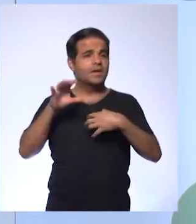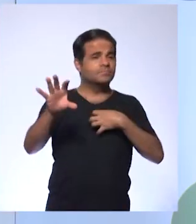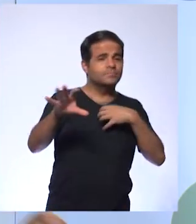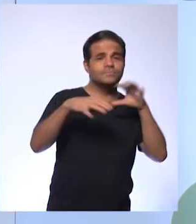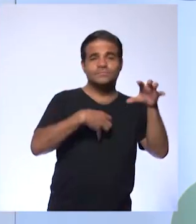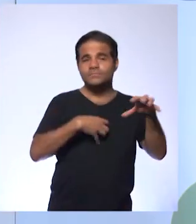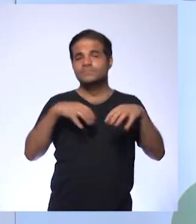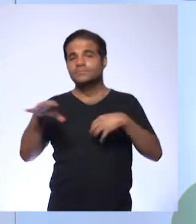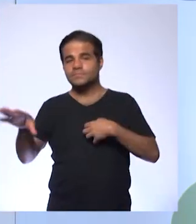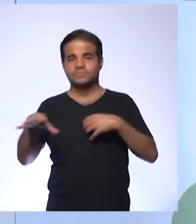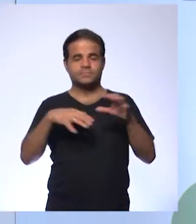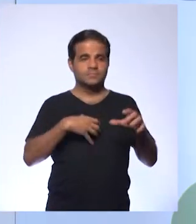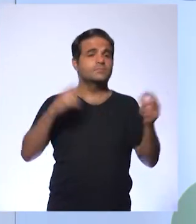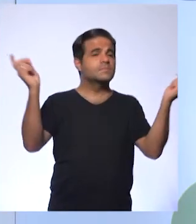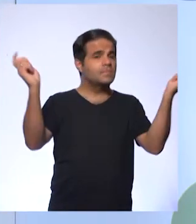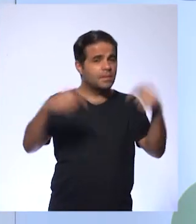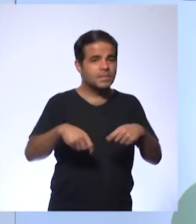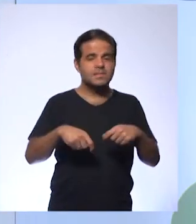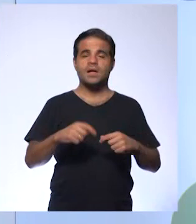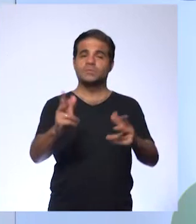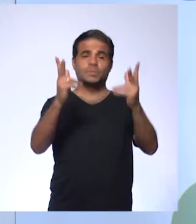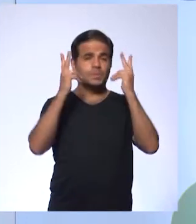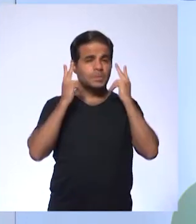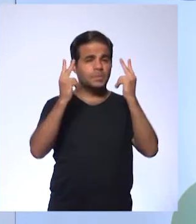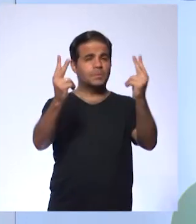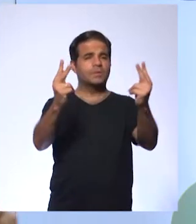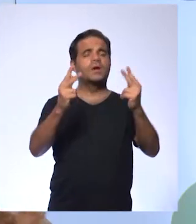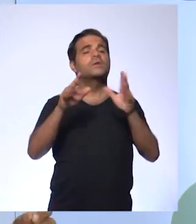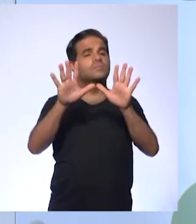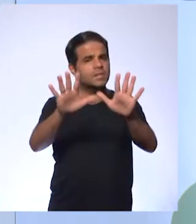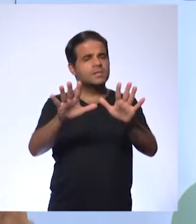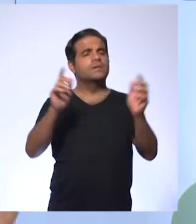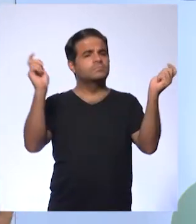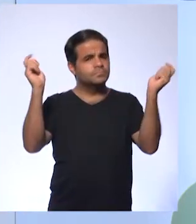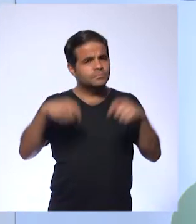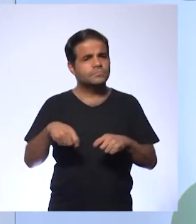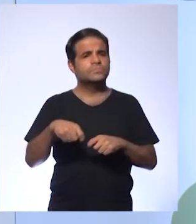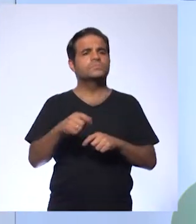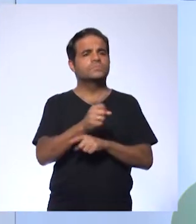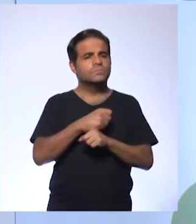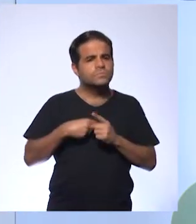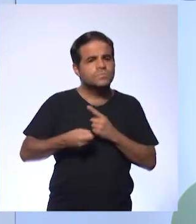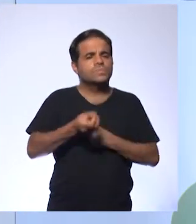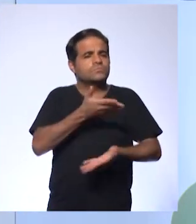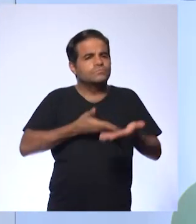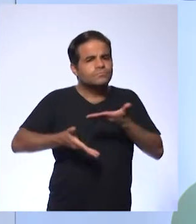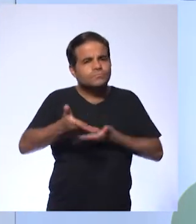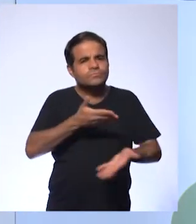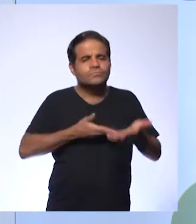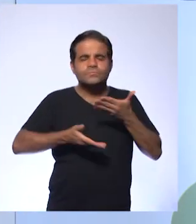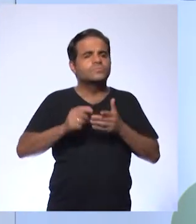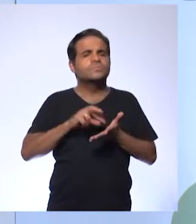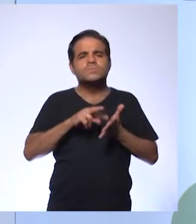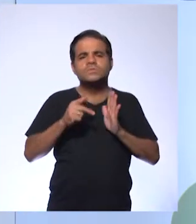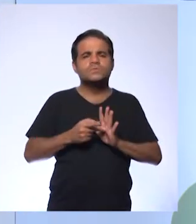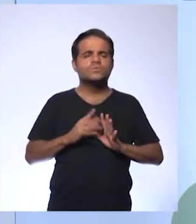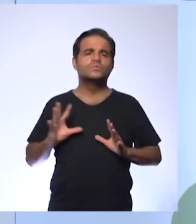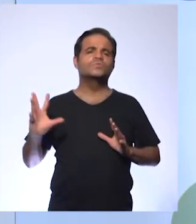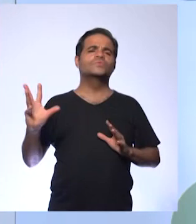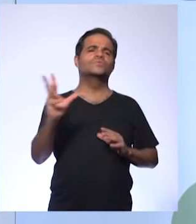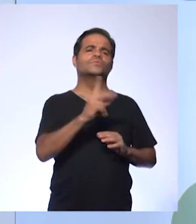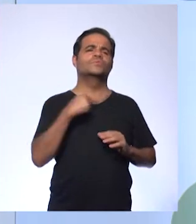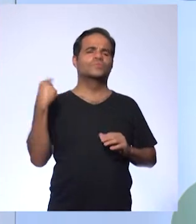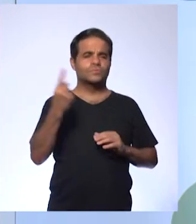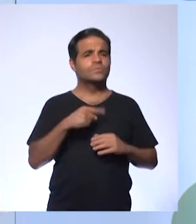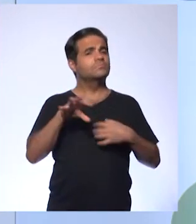colocar no lugar do outro. É uma capacidade natural, mas também é uma competência socioemocional. O que isso significa? Todos nós